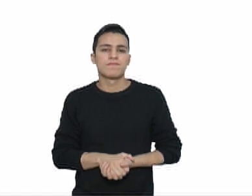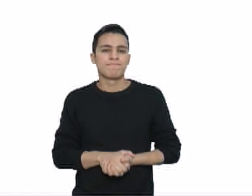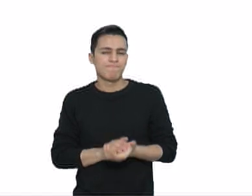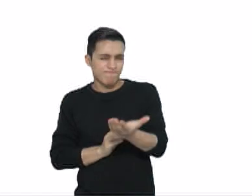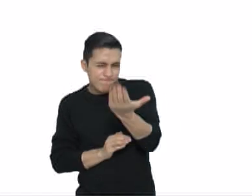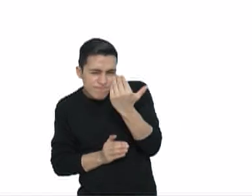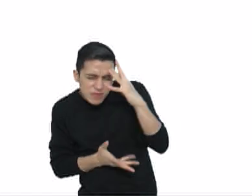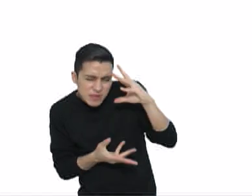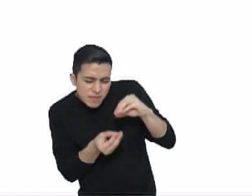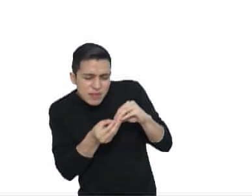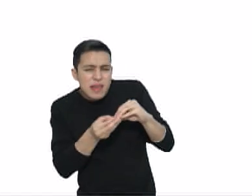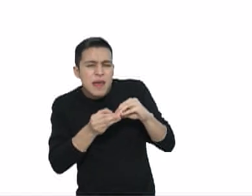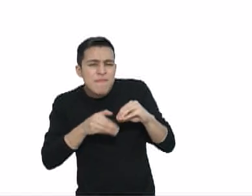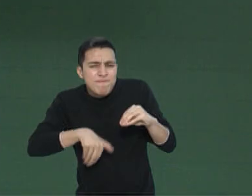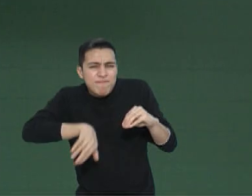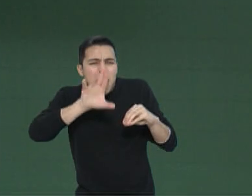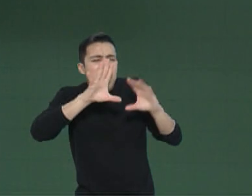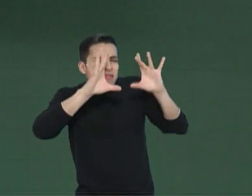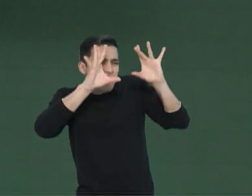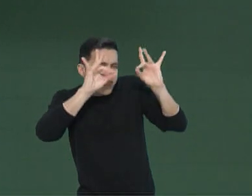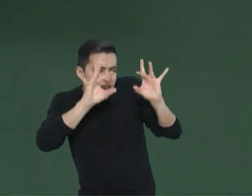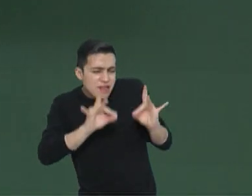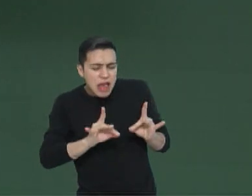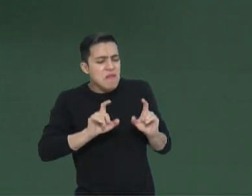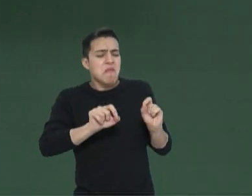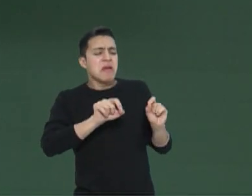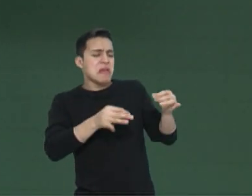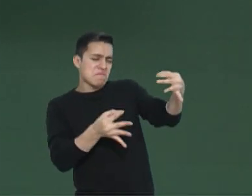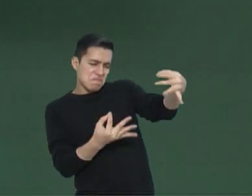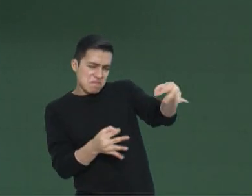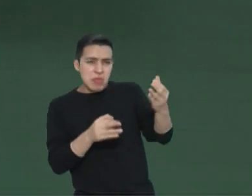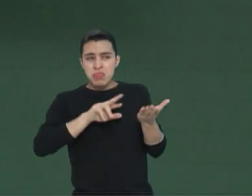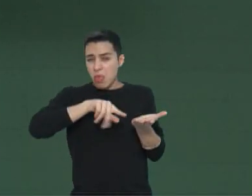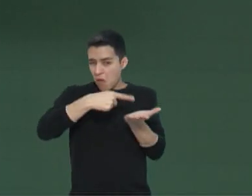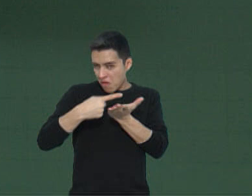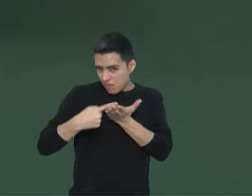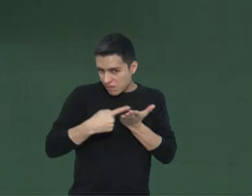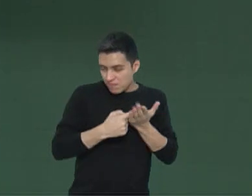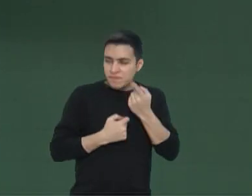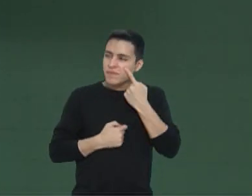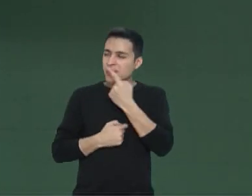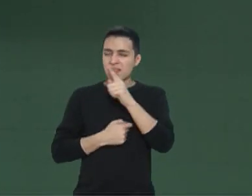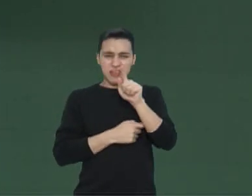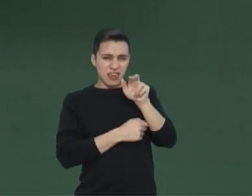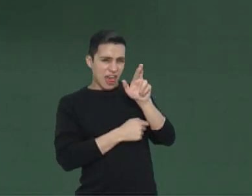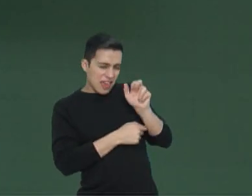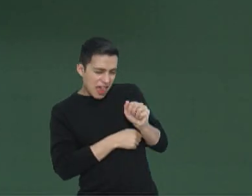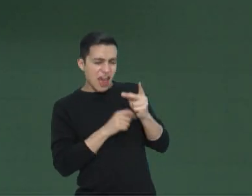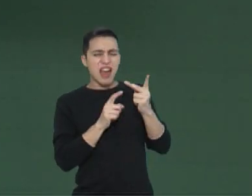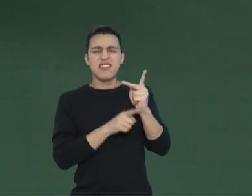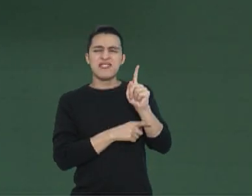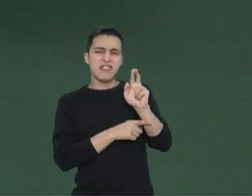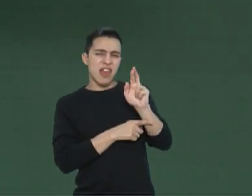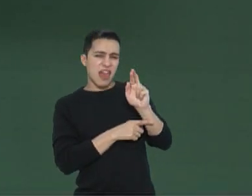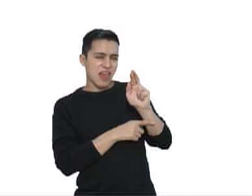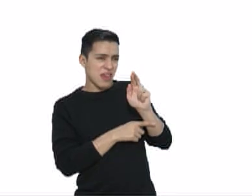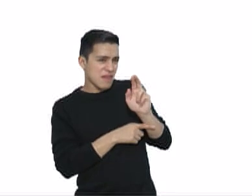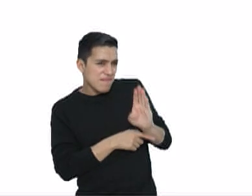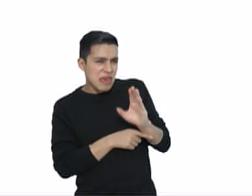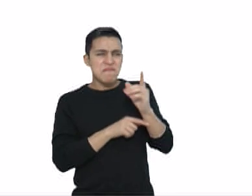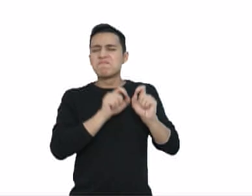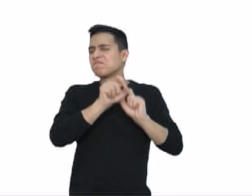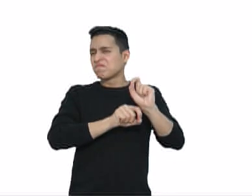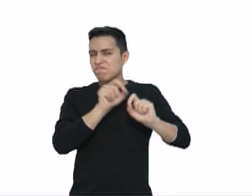Vamos entender mais detalhes dessa notação não convencional. Esses GRA, GRB, GRC, que vão